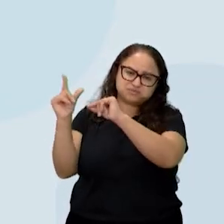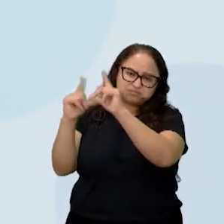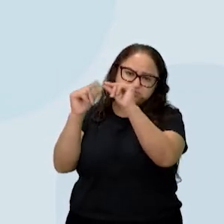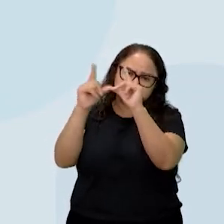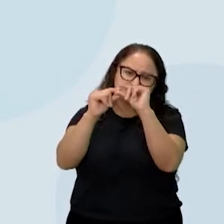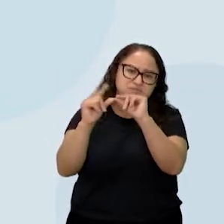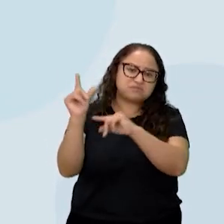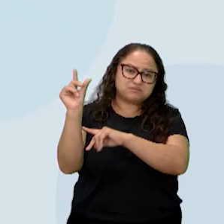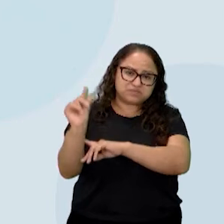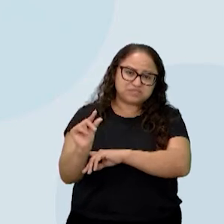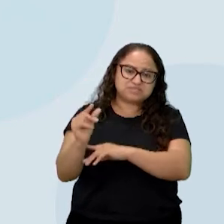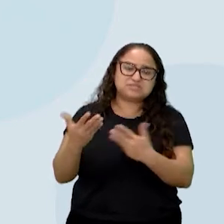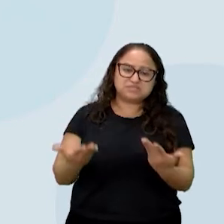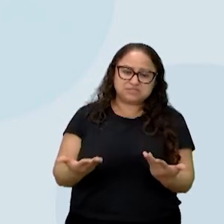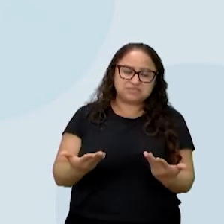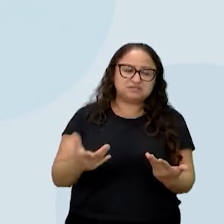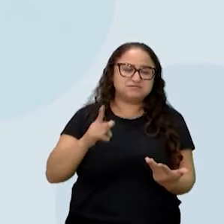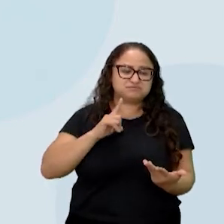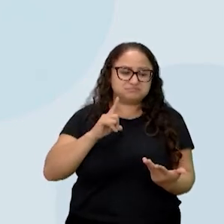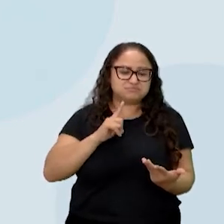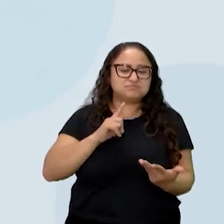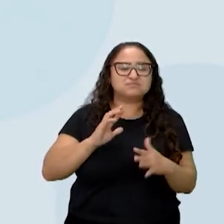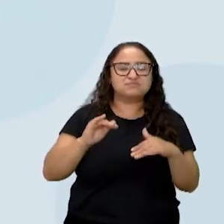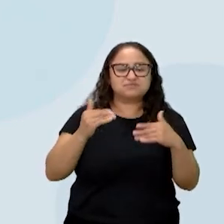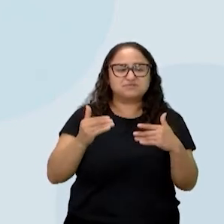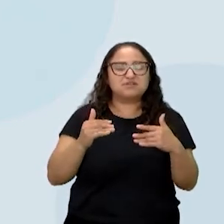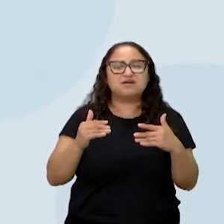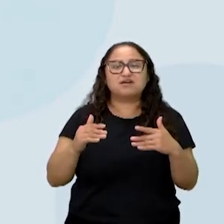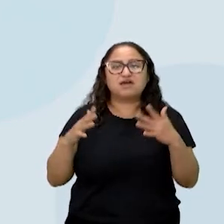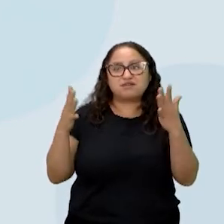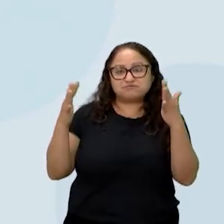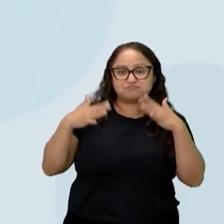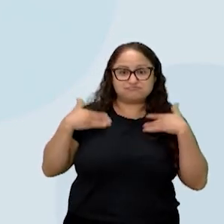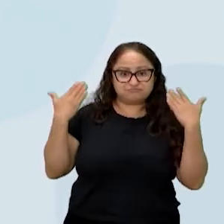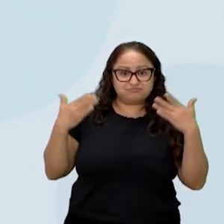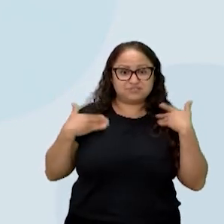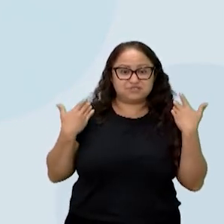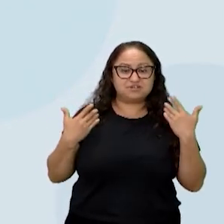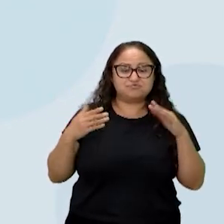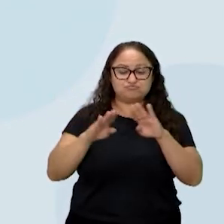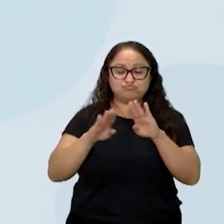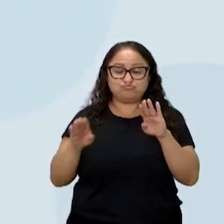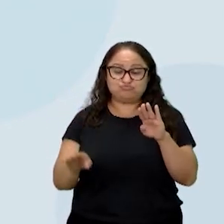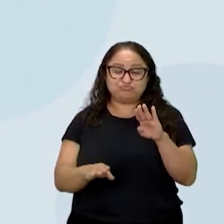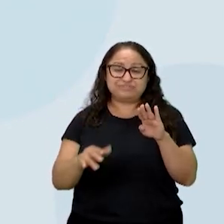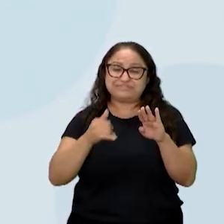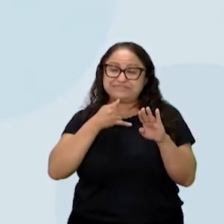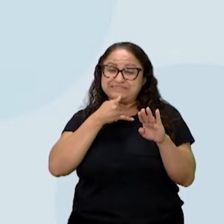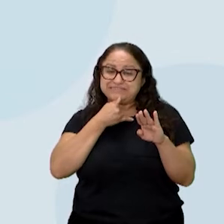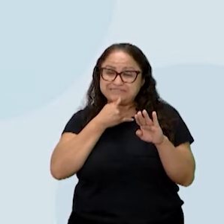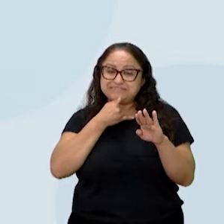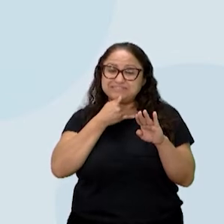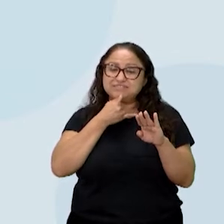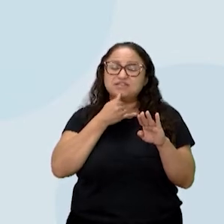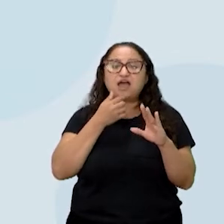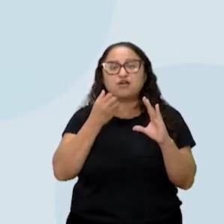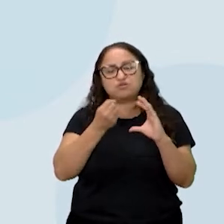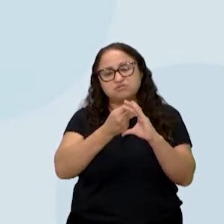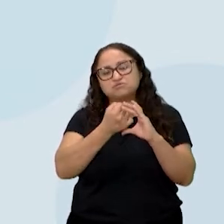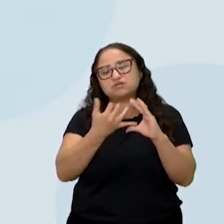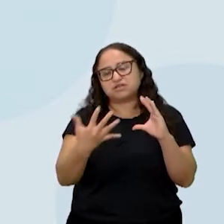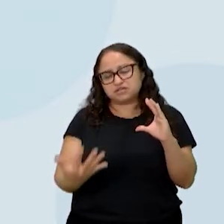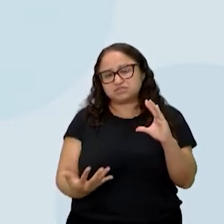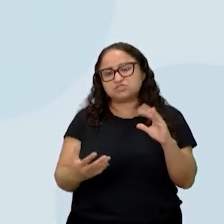deu tanta alegria para os astrônomos, então não fala que é rebaixado, fico meio triste, né? Ele foi reclassificado. Sim, ele